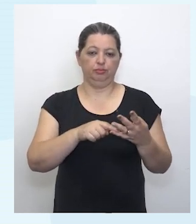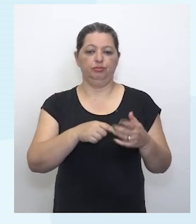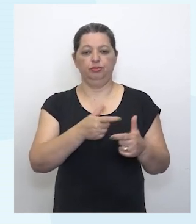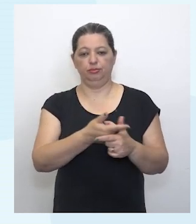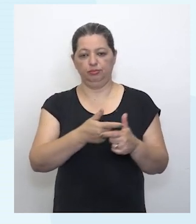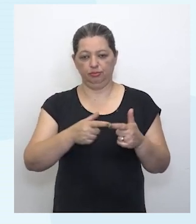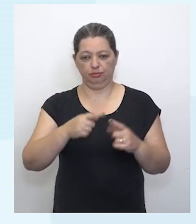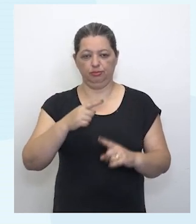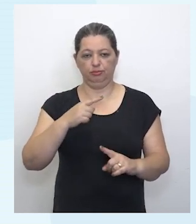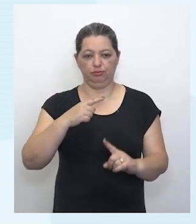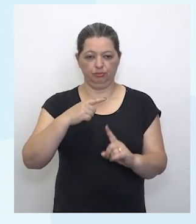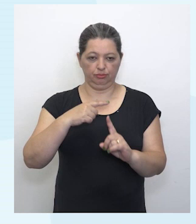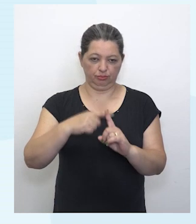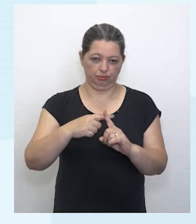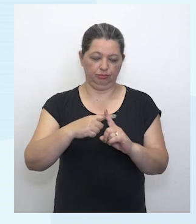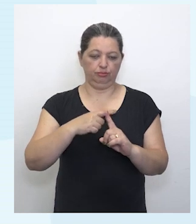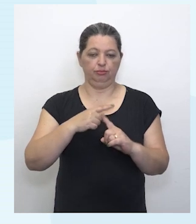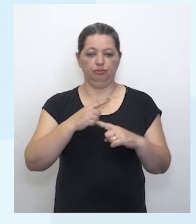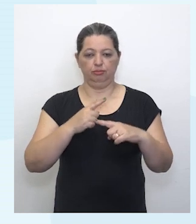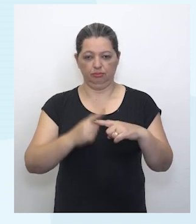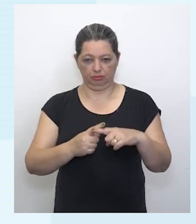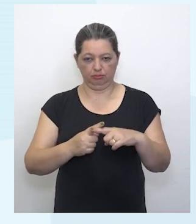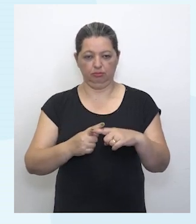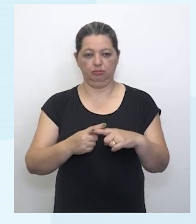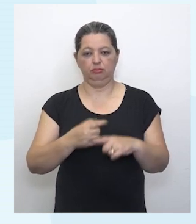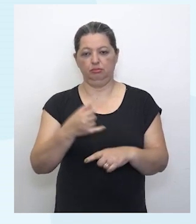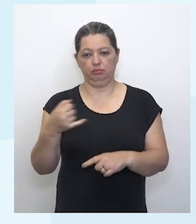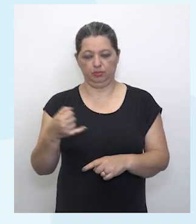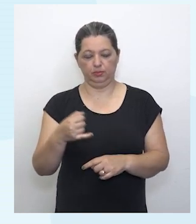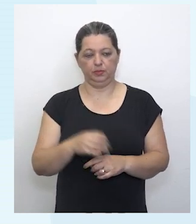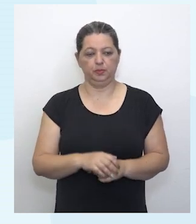gente trabalha com os nossos estudantes.